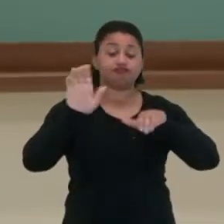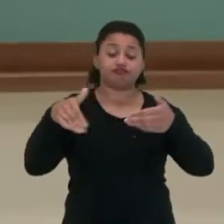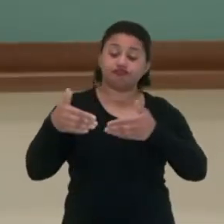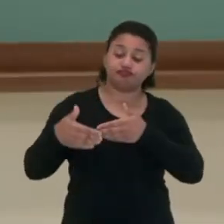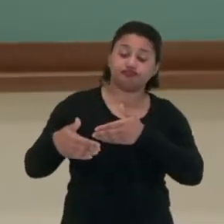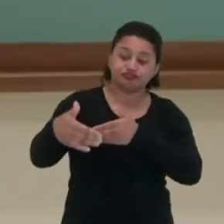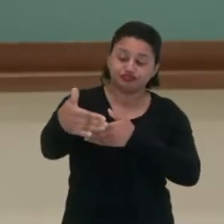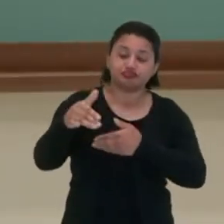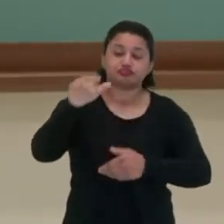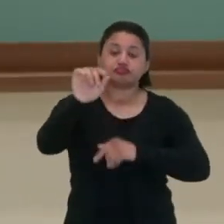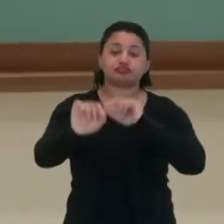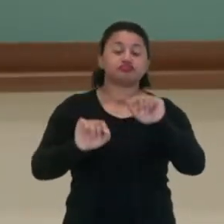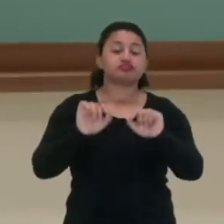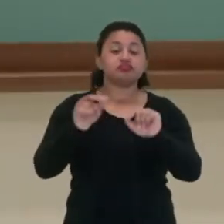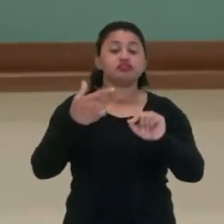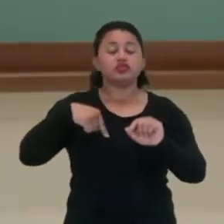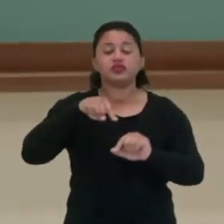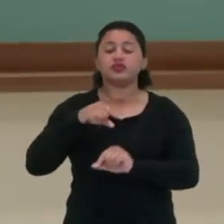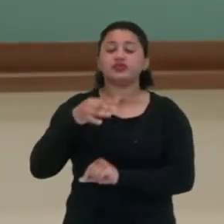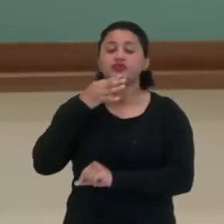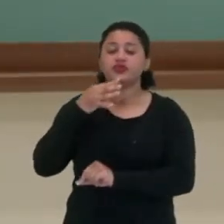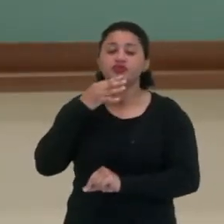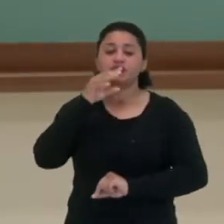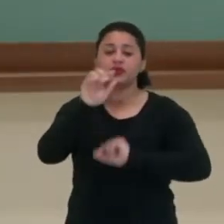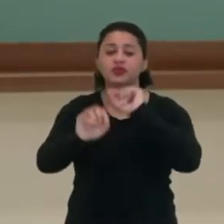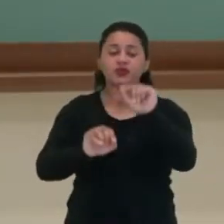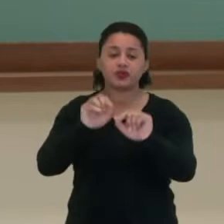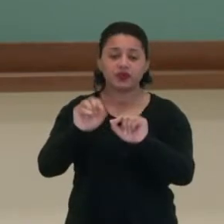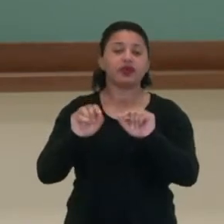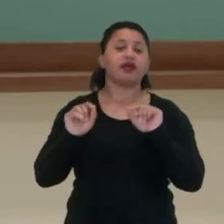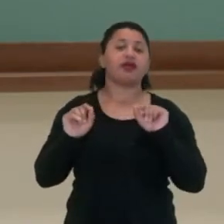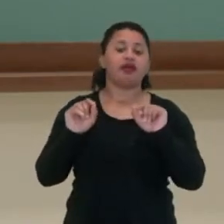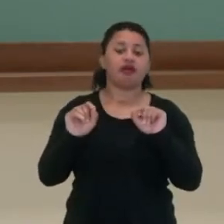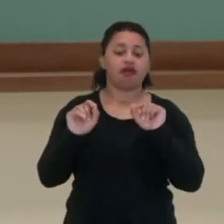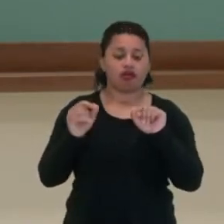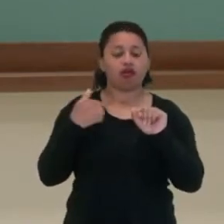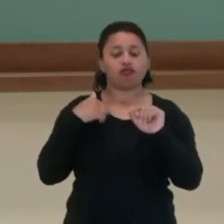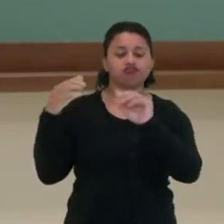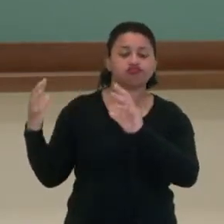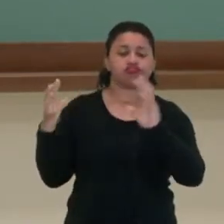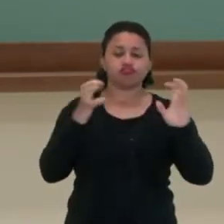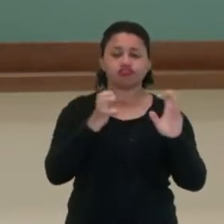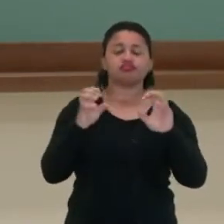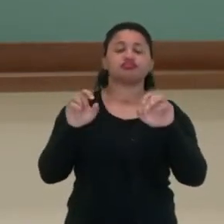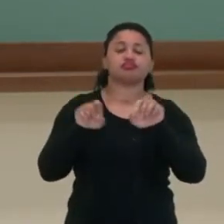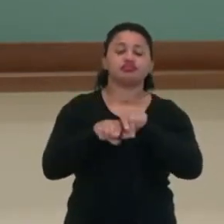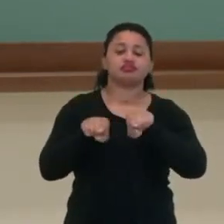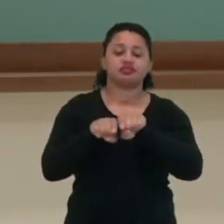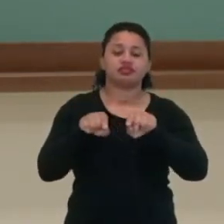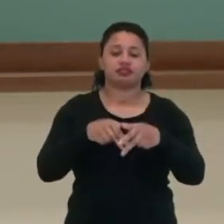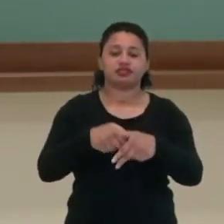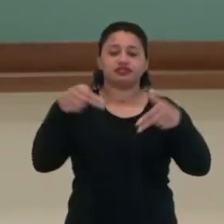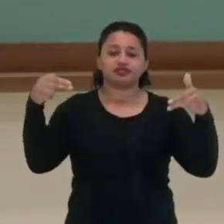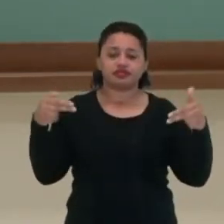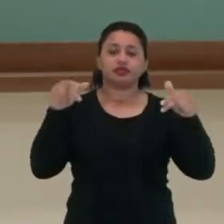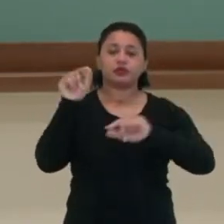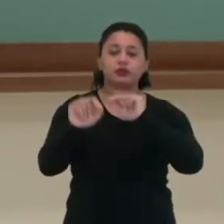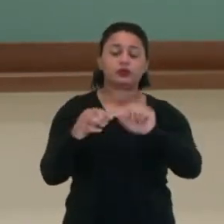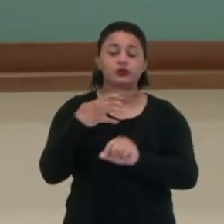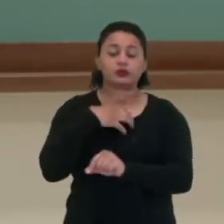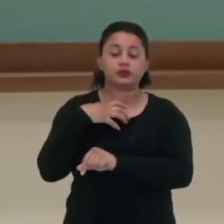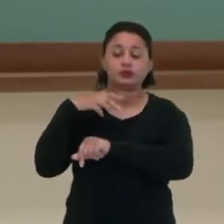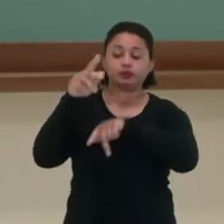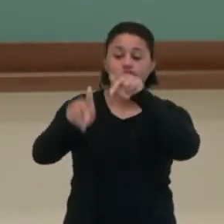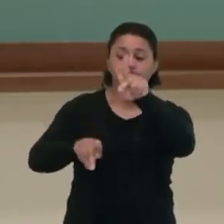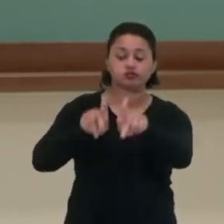dessas situações que a gente vai conhecer um pouquinho mais sobre esses conflitos, essas etnias, a forma com qual esses